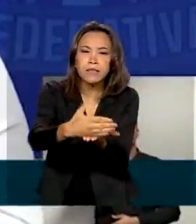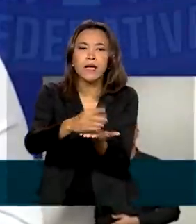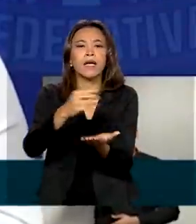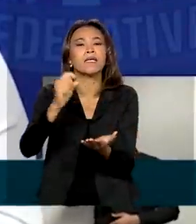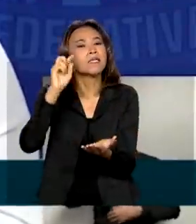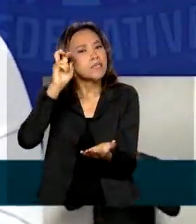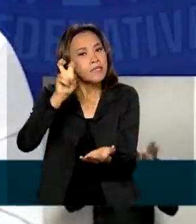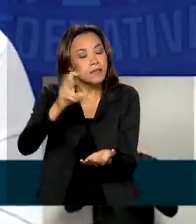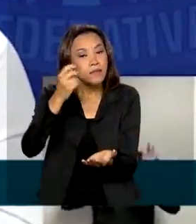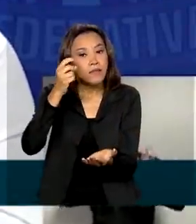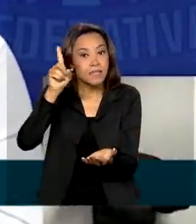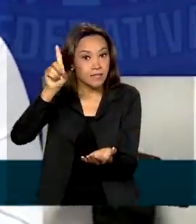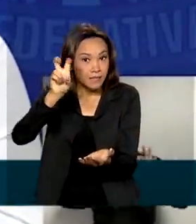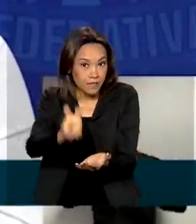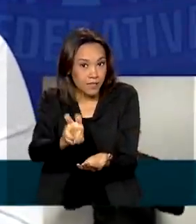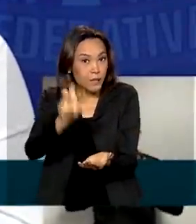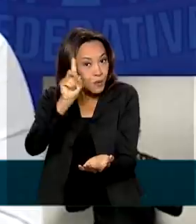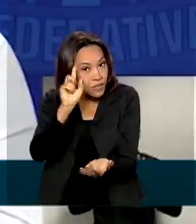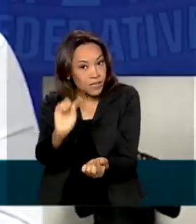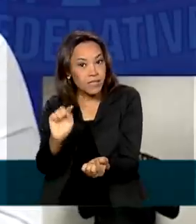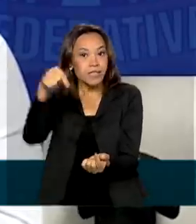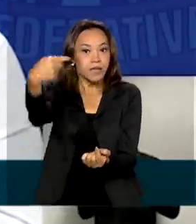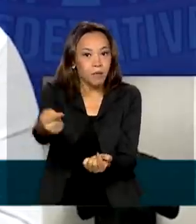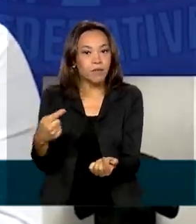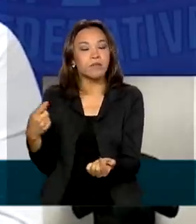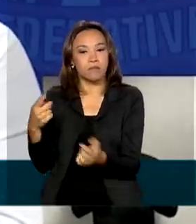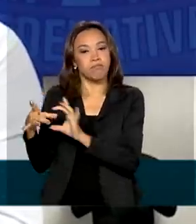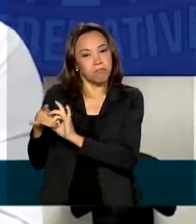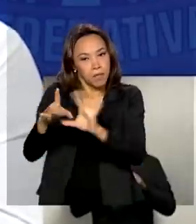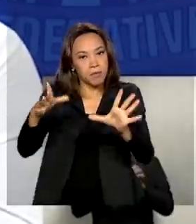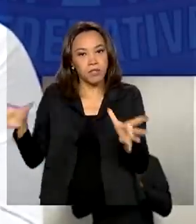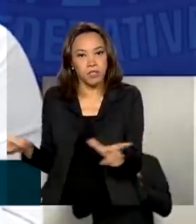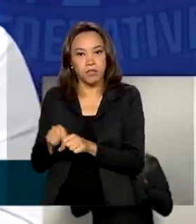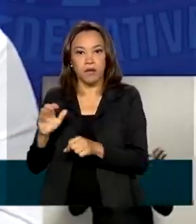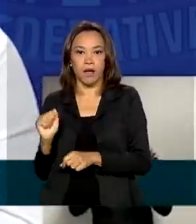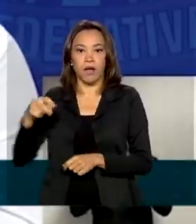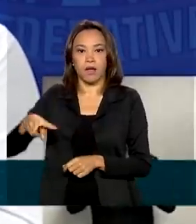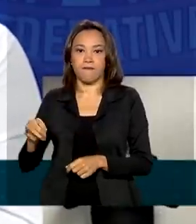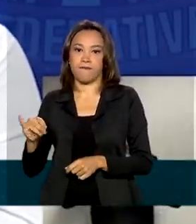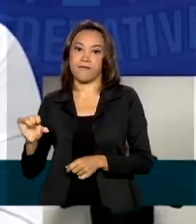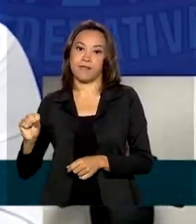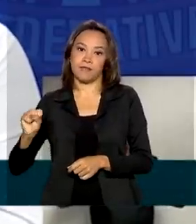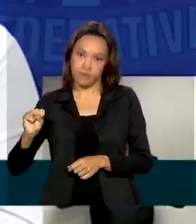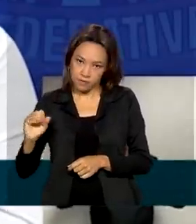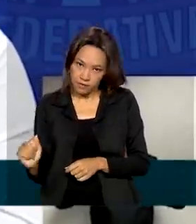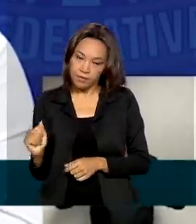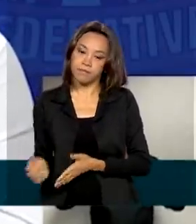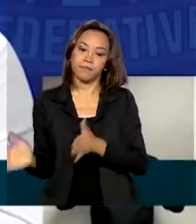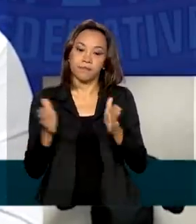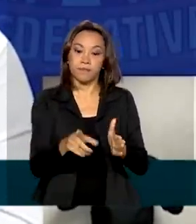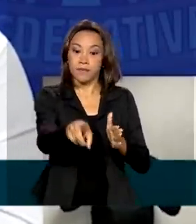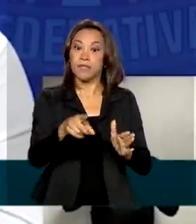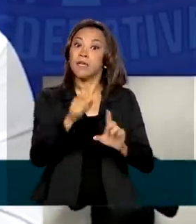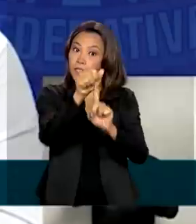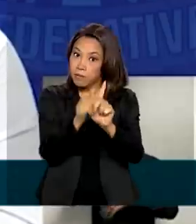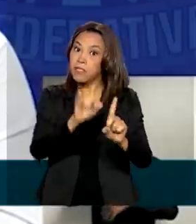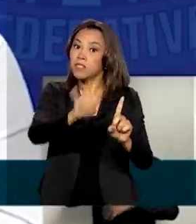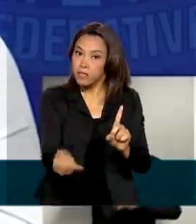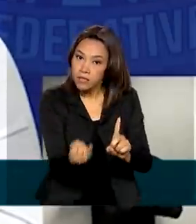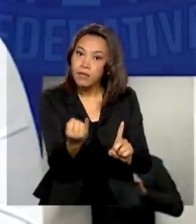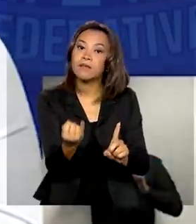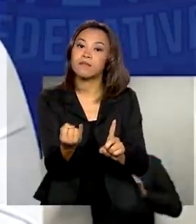até 5 dias após o aval da Anvisa são 8 milhões de 12 Janeiro tudo isso é Janeiro